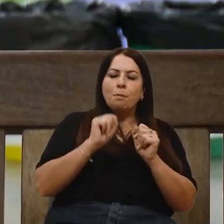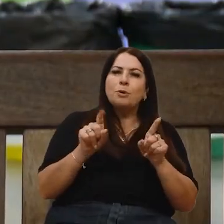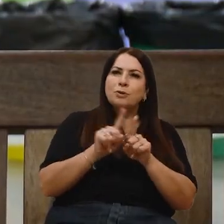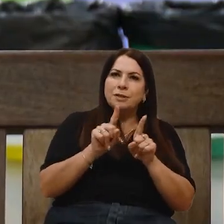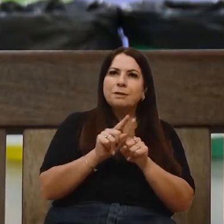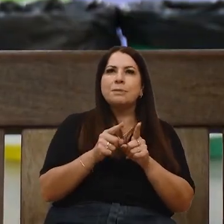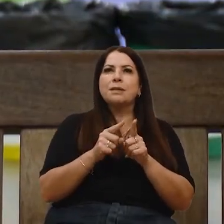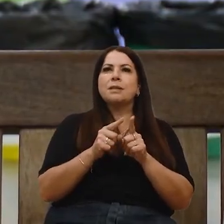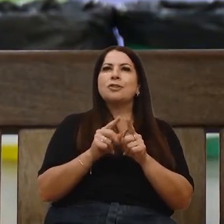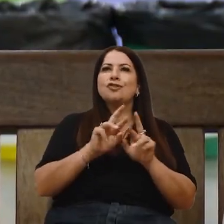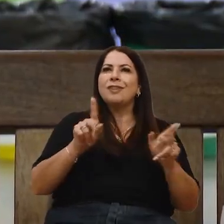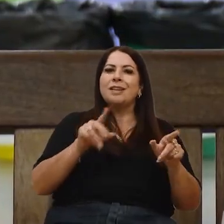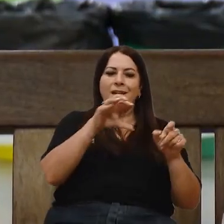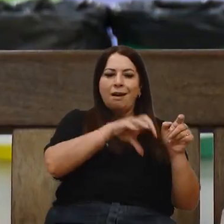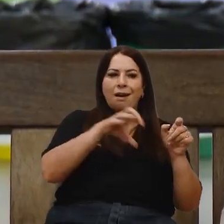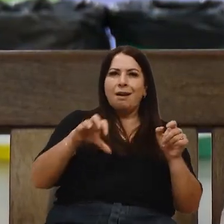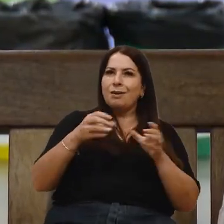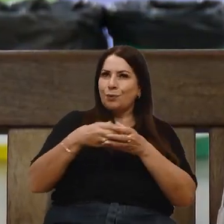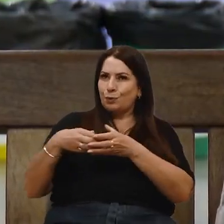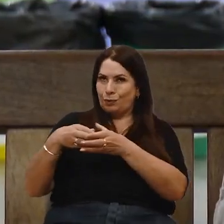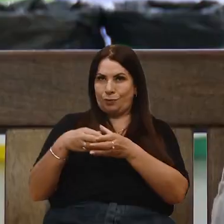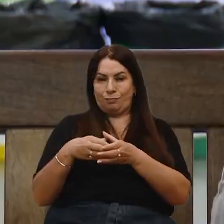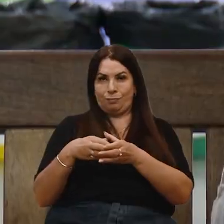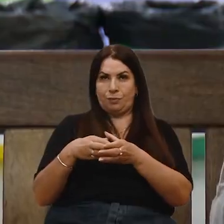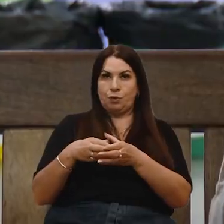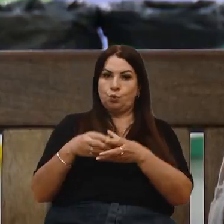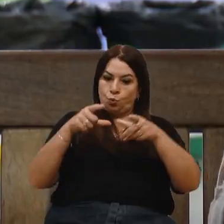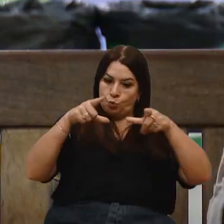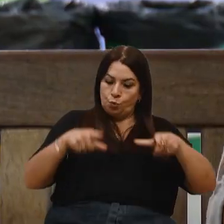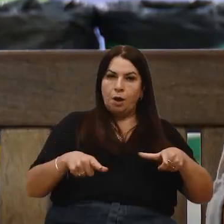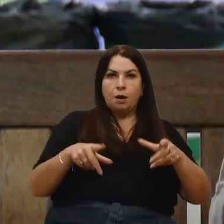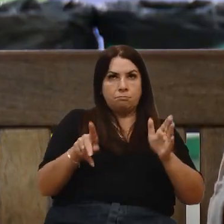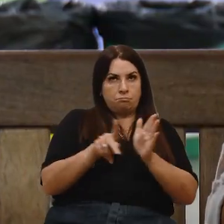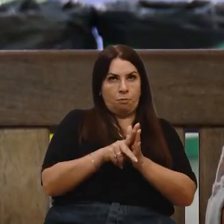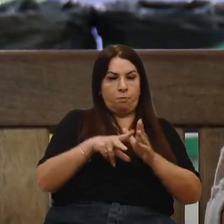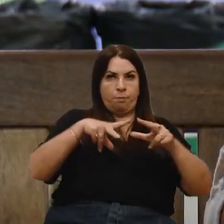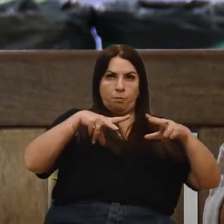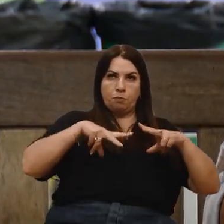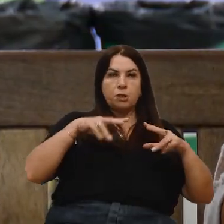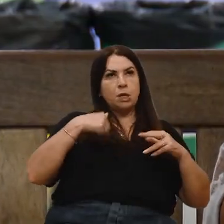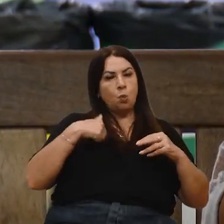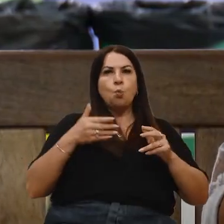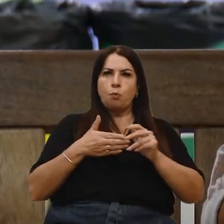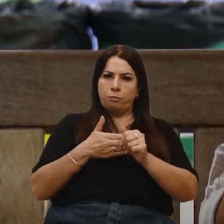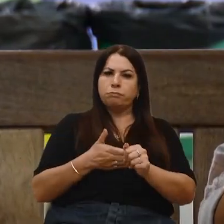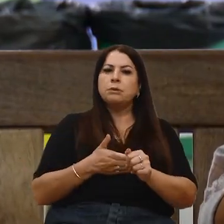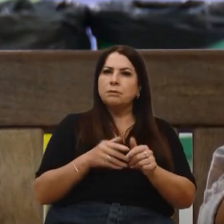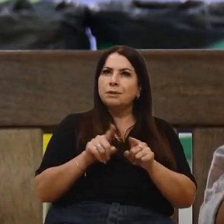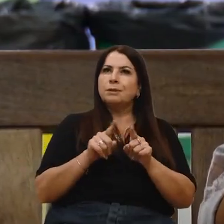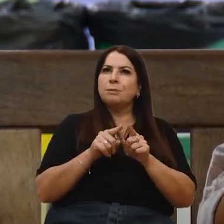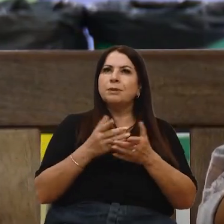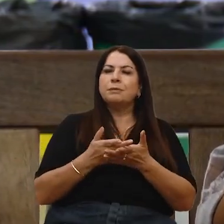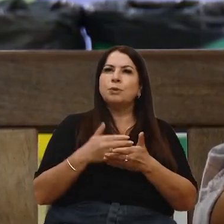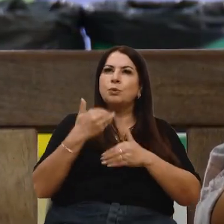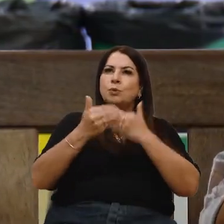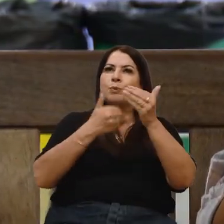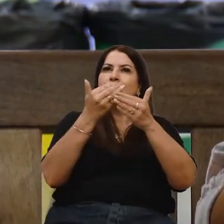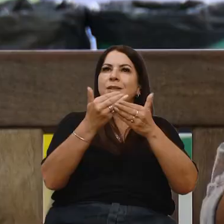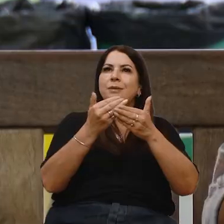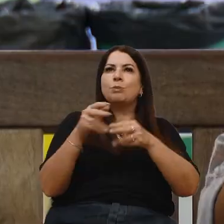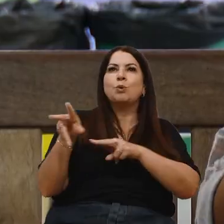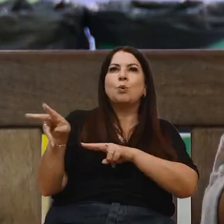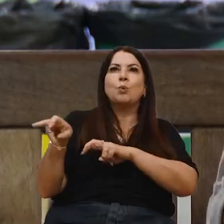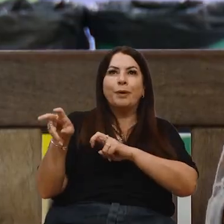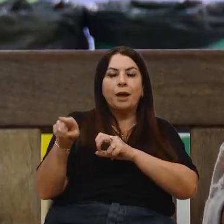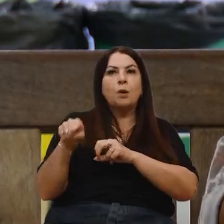ela pode ser em várias áreas do turismo. Nos distritos, particularmente, eu tenho acompanhado bastante o desenvolvimento